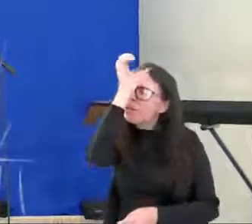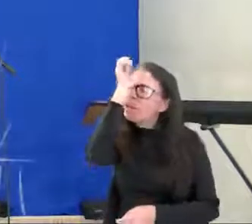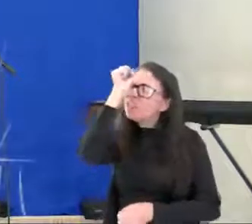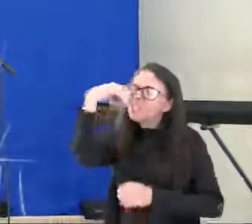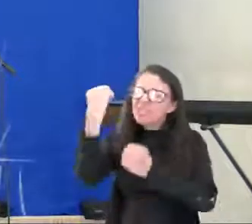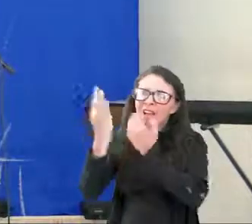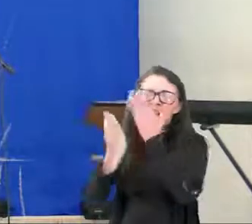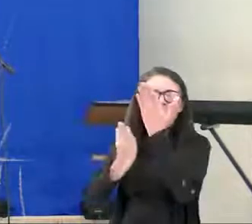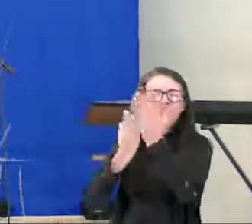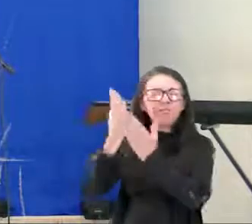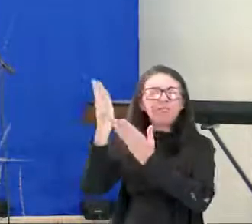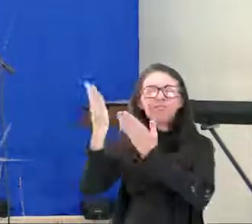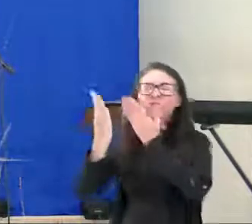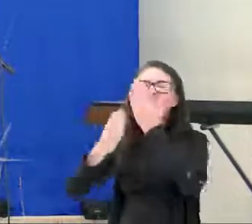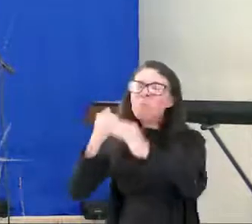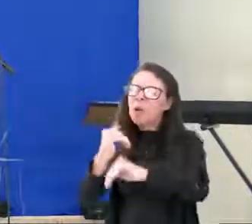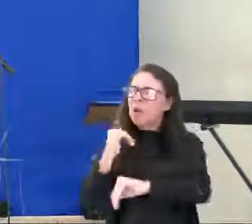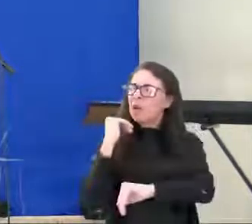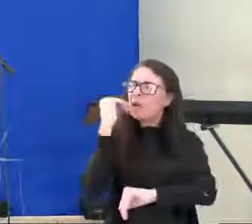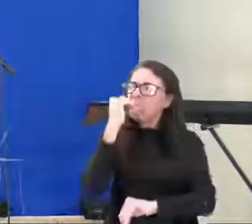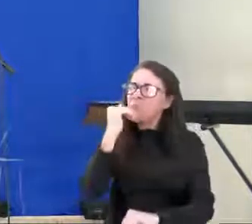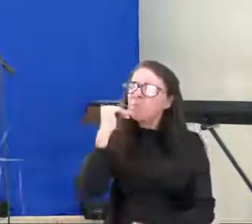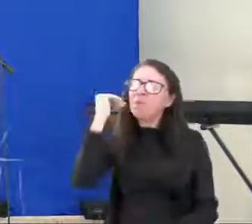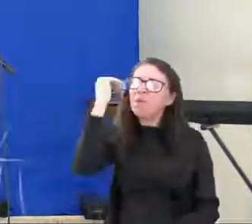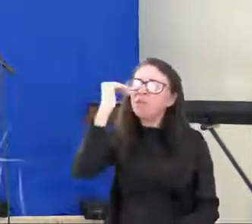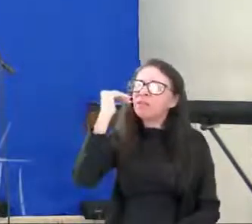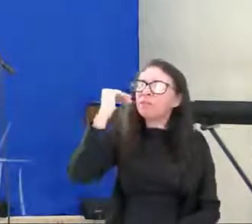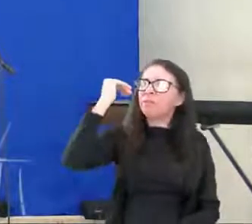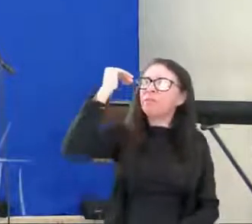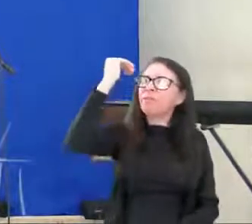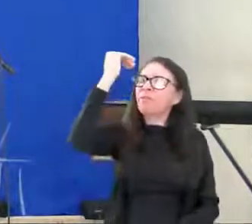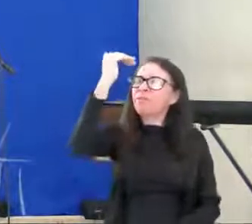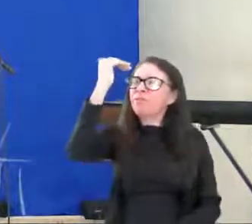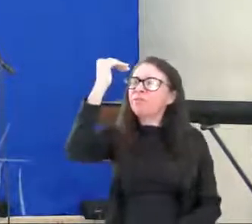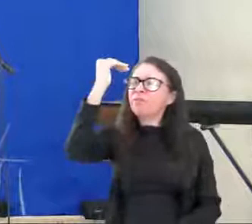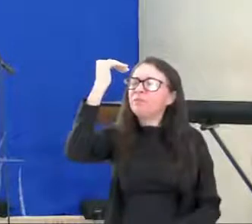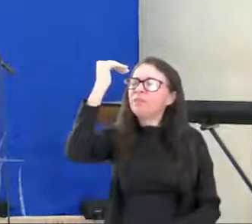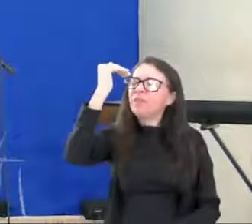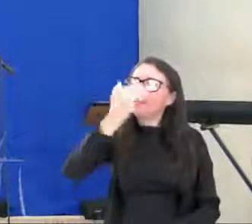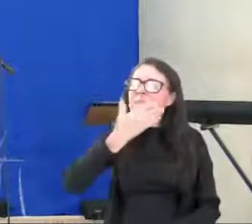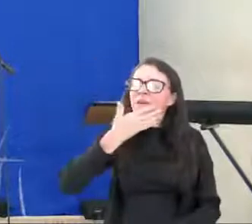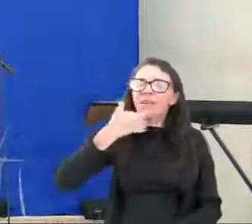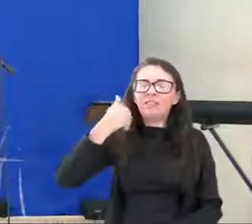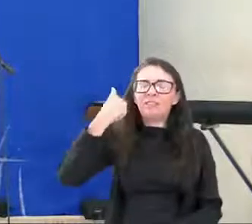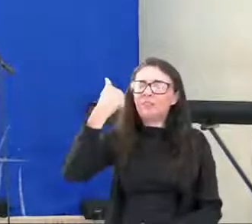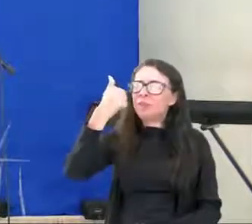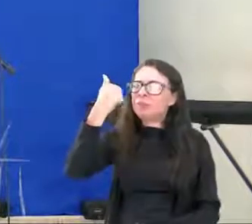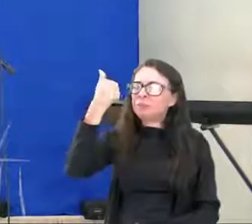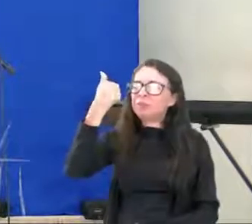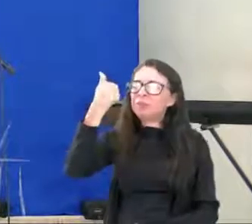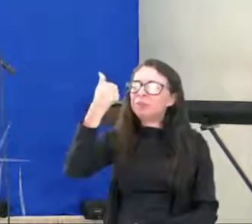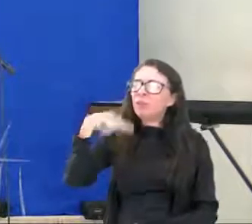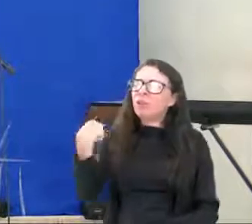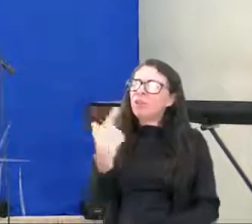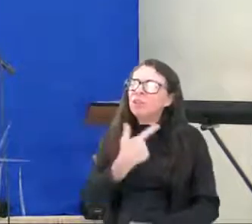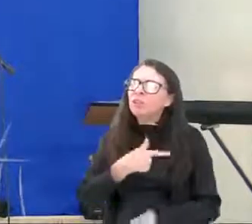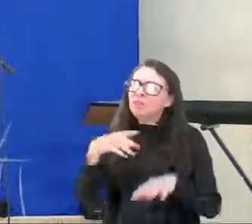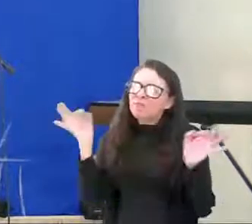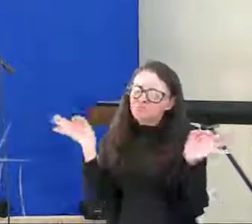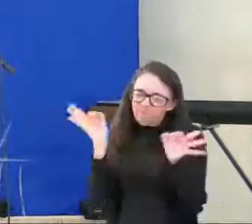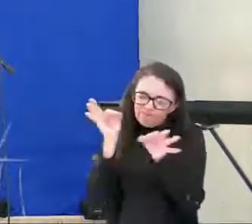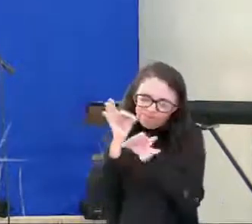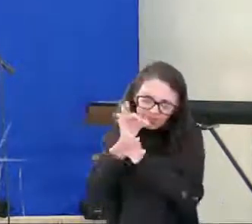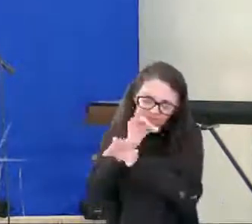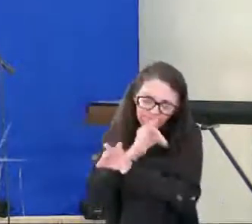venha a ser a Ti, sempre, Senhor. Que nós venhamos estar aqui sempre humilhados na Tua presença, clamando pela Tua misericórdia